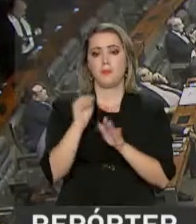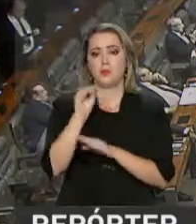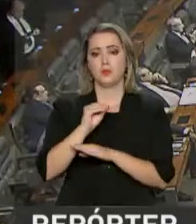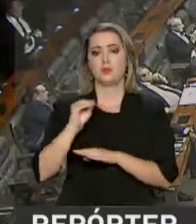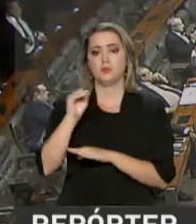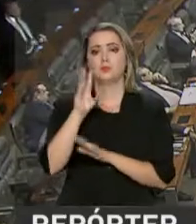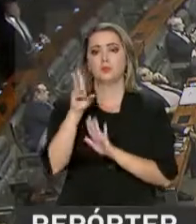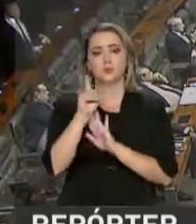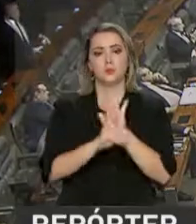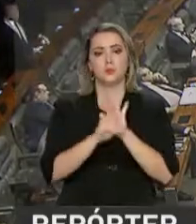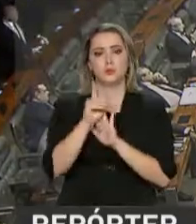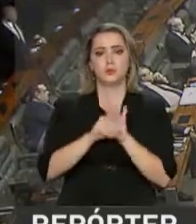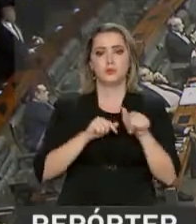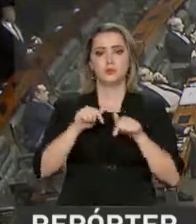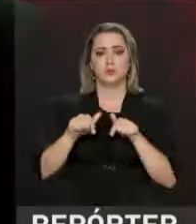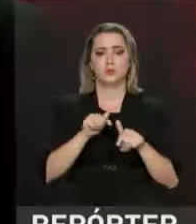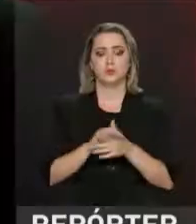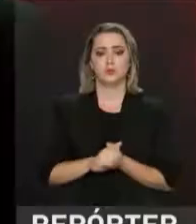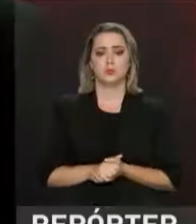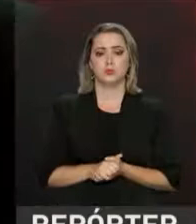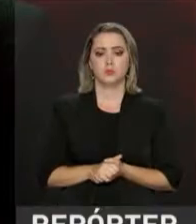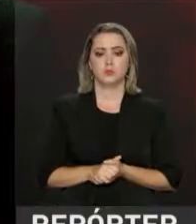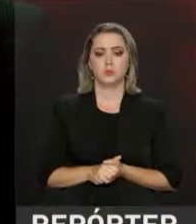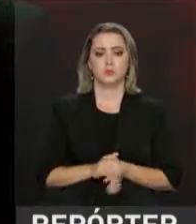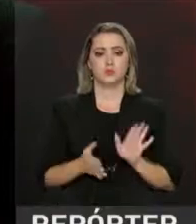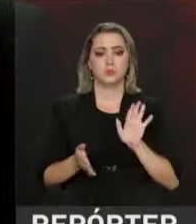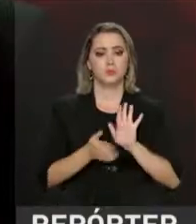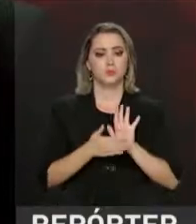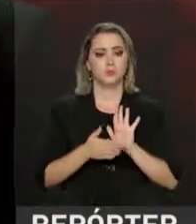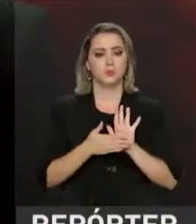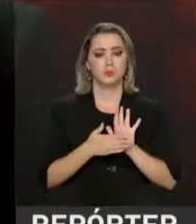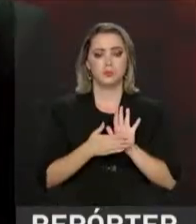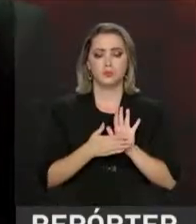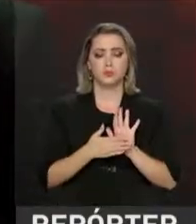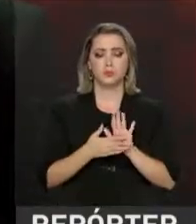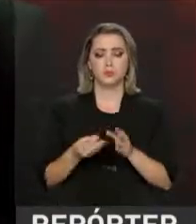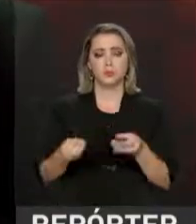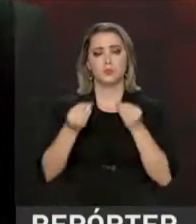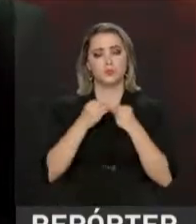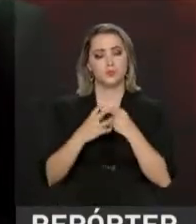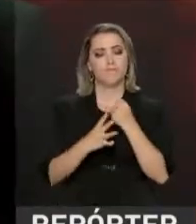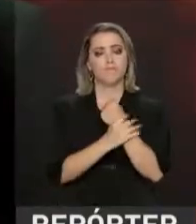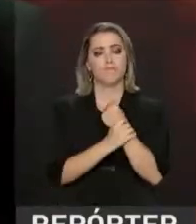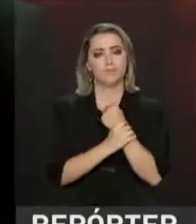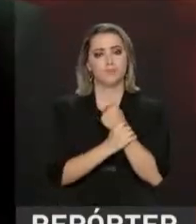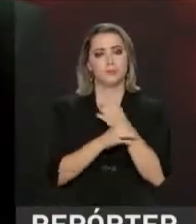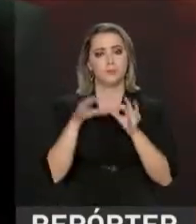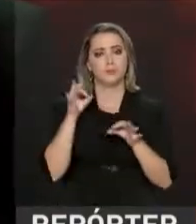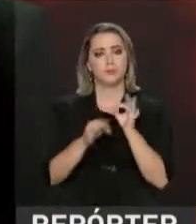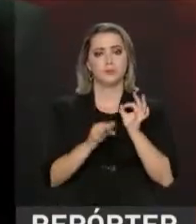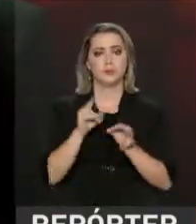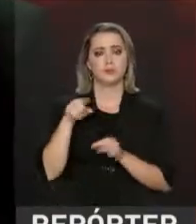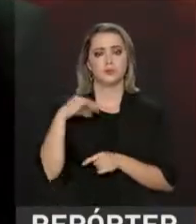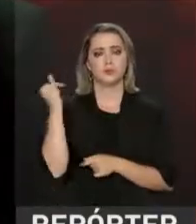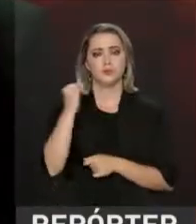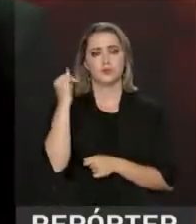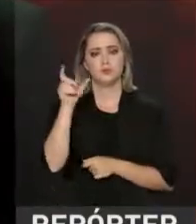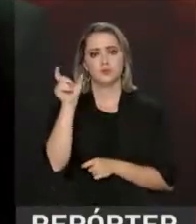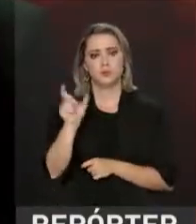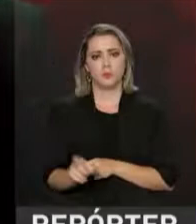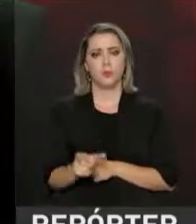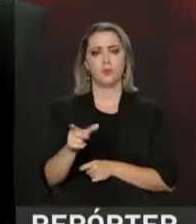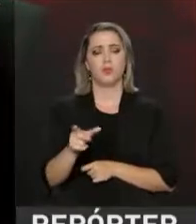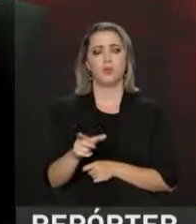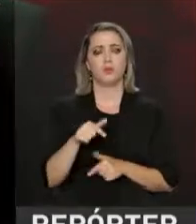os direitos trabalhistas a proposta ela traz segurança jurídica que é fundamental para que o empregador